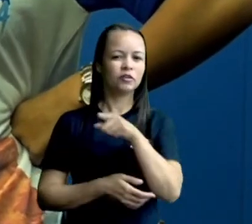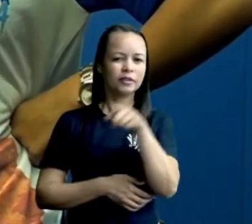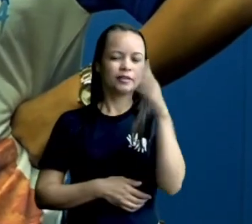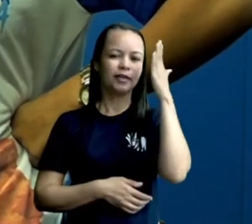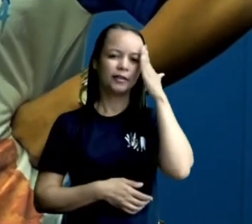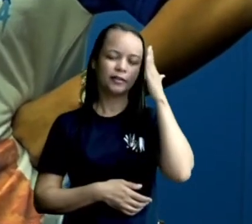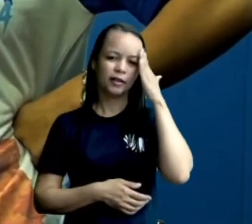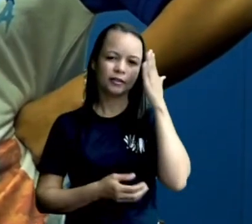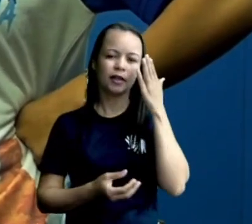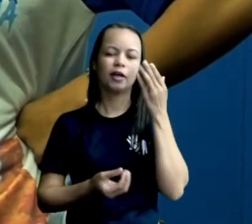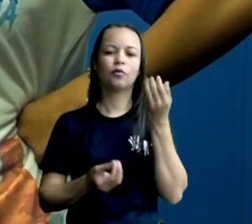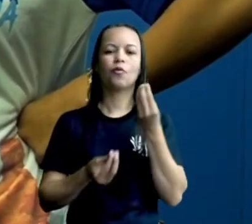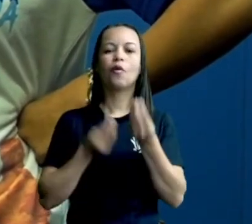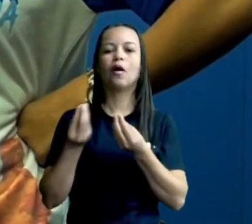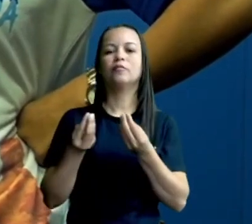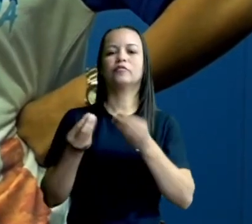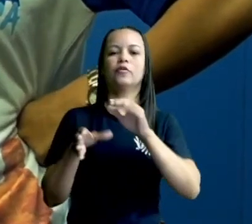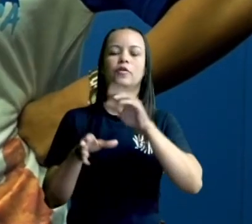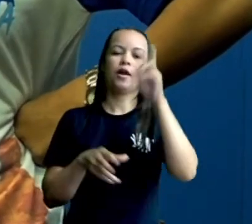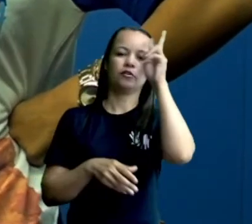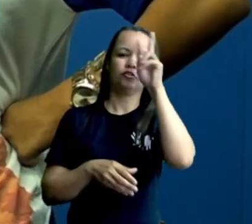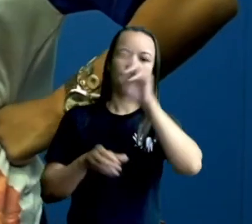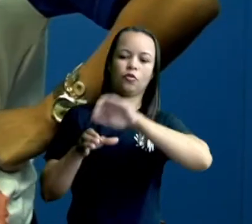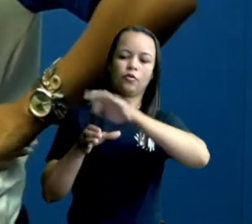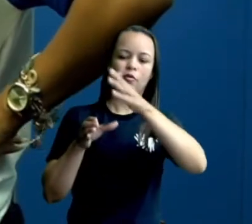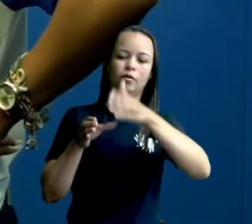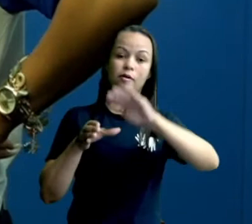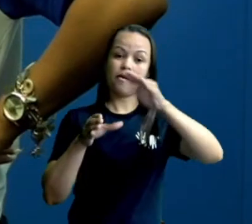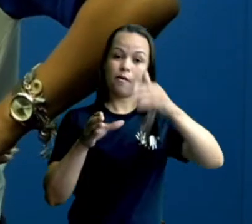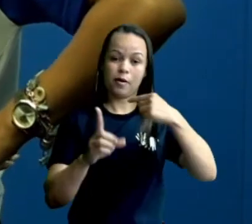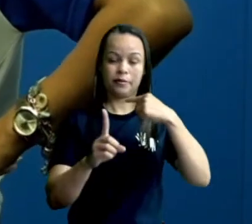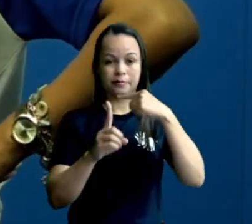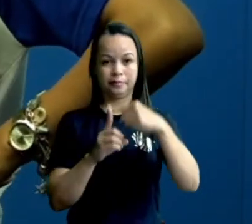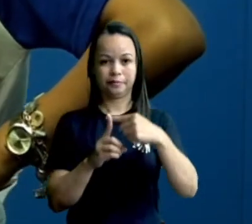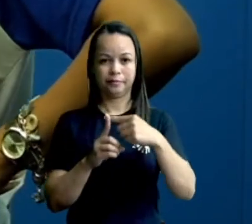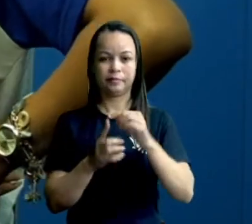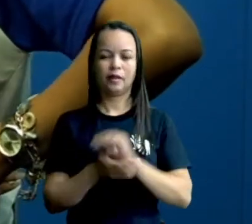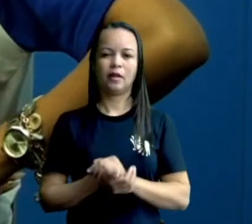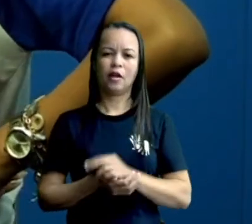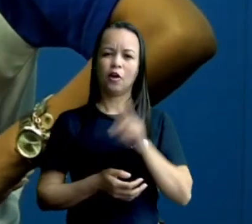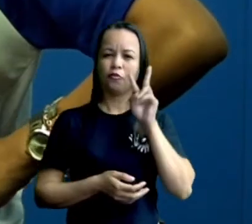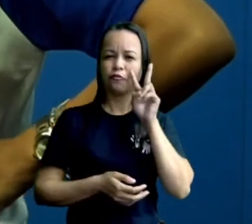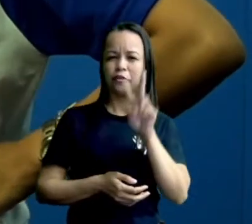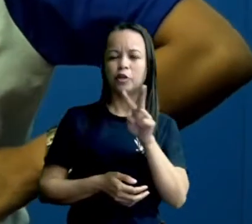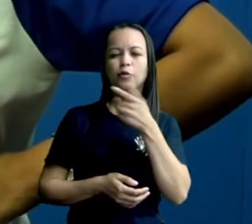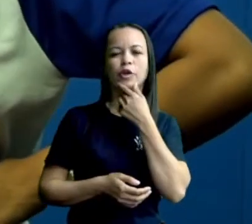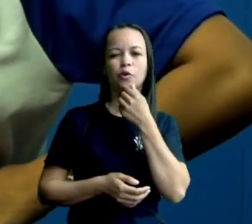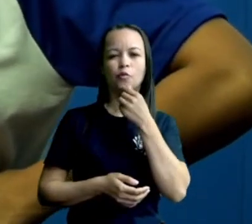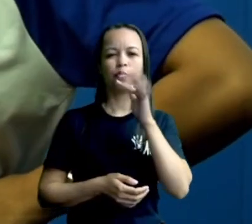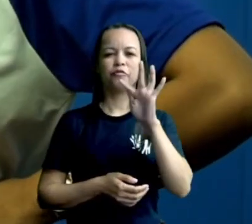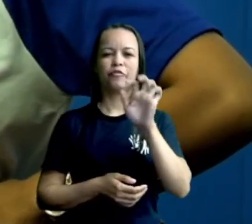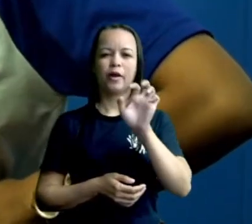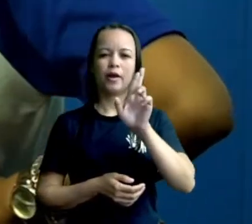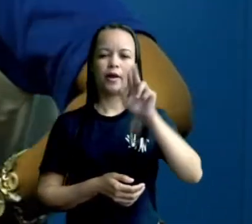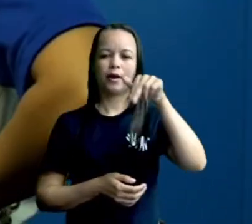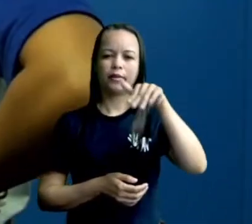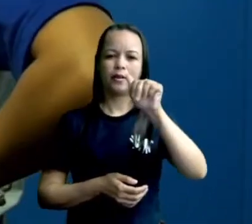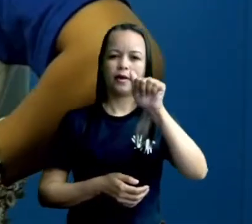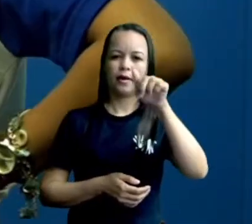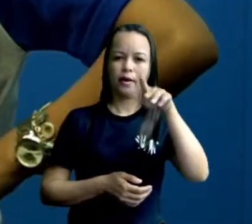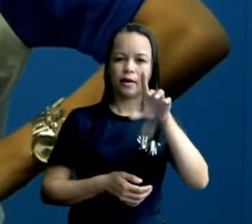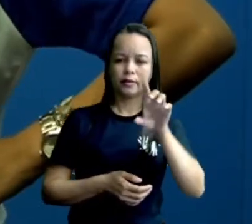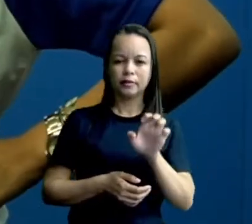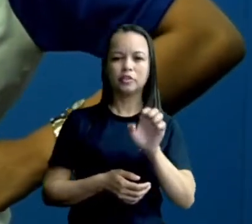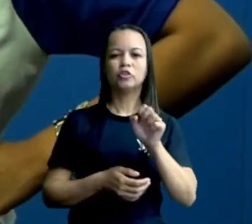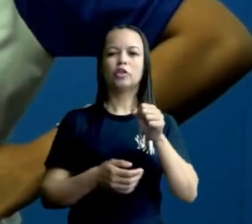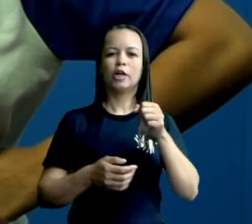a história do Monte das Tabocas? Pronto. Viu que Fernandes Vieira foi um lutador, representou,